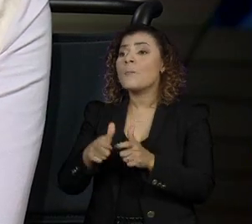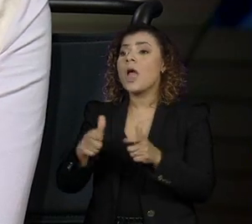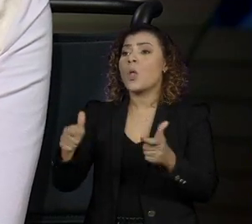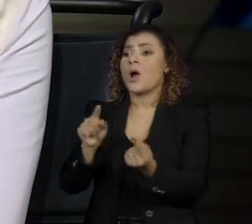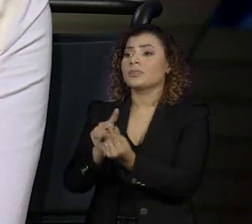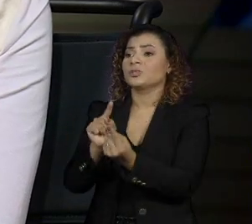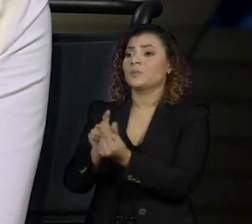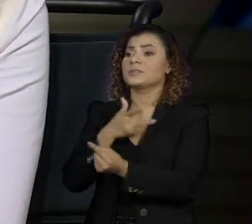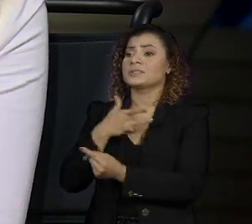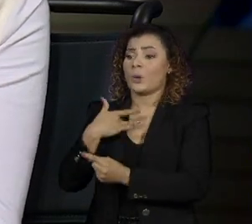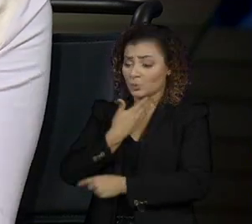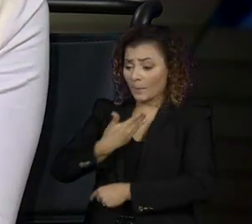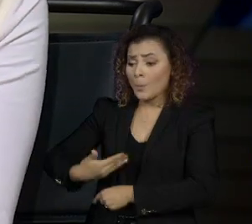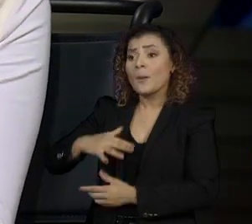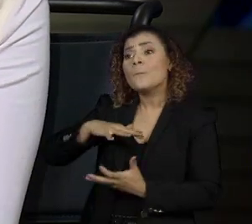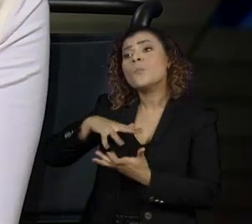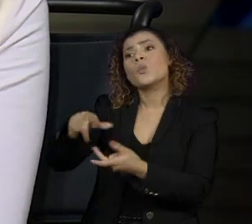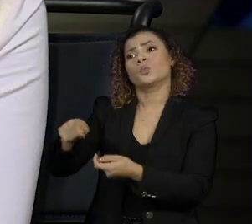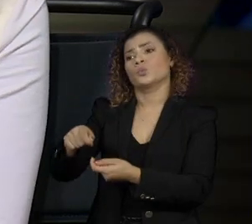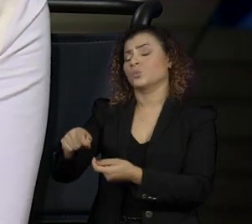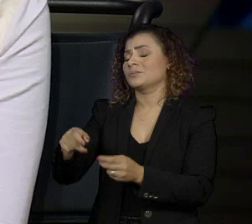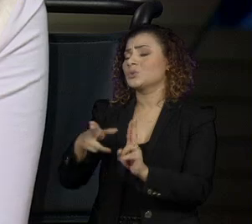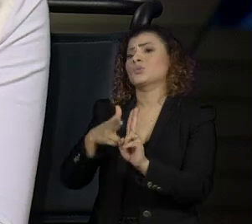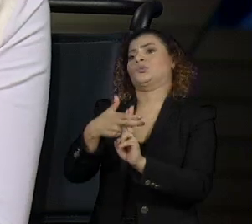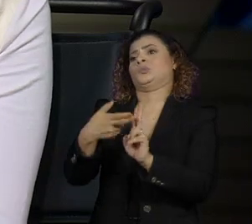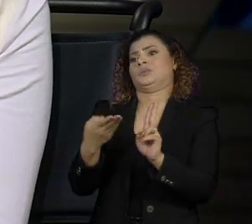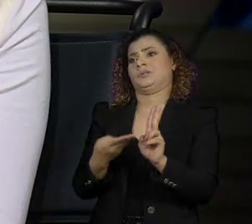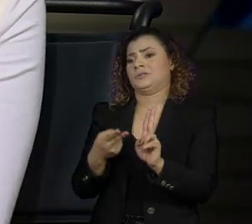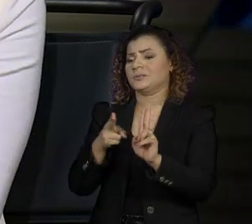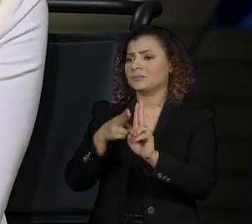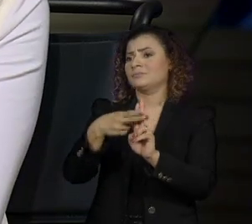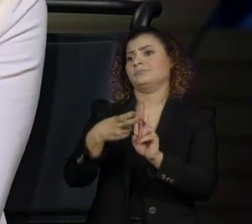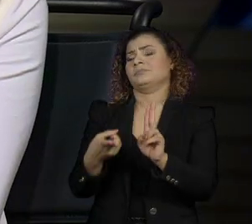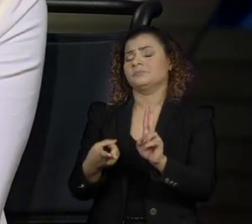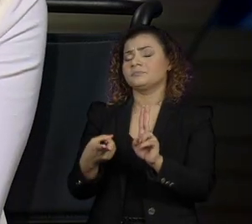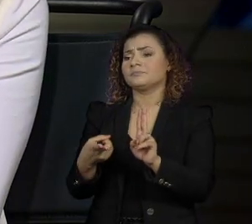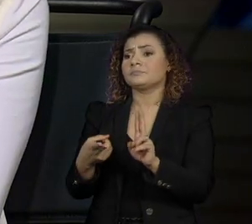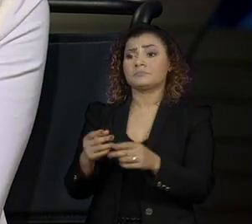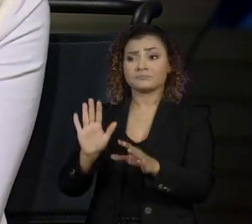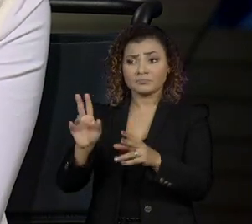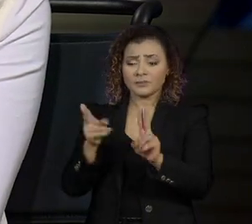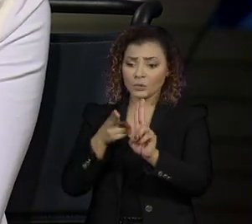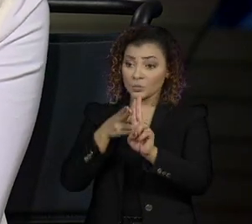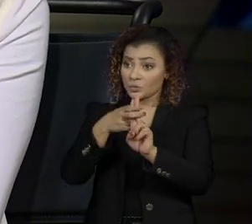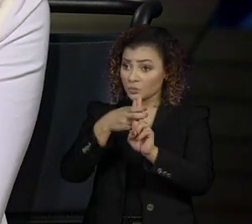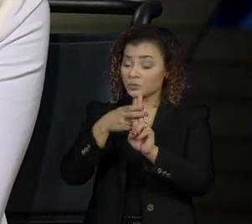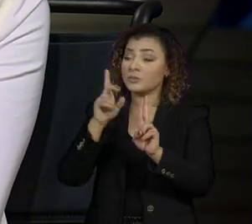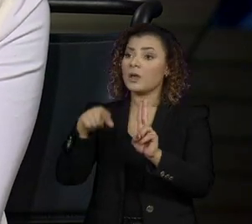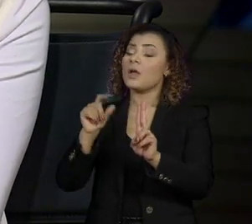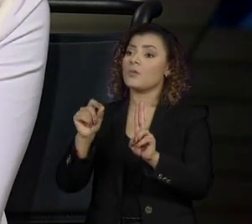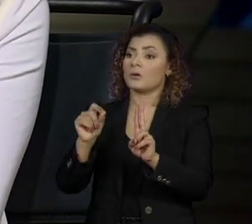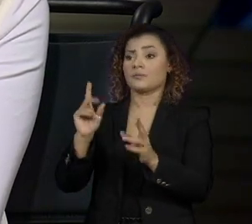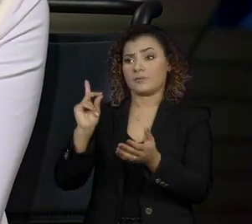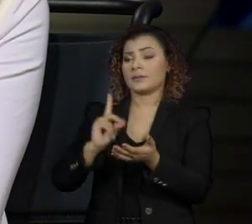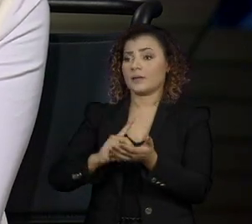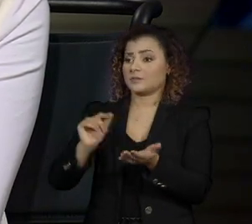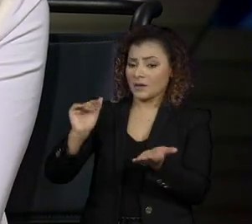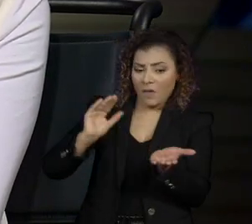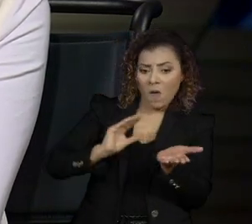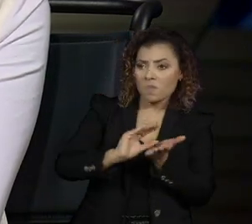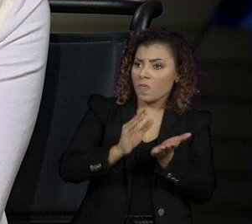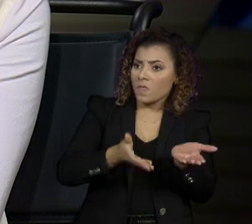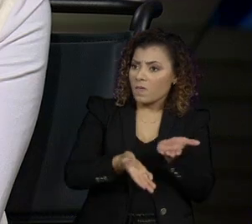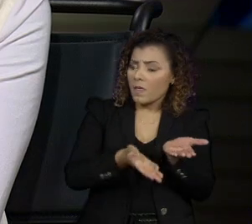essa pandemia, né? E tem alguns componentes aqui para colocar nessa história. Primeiro, o SUS é um sistema altamente capilarizado, mas ele precisa